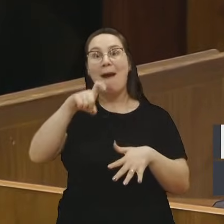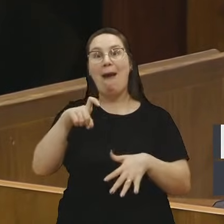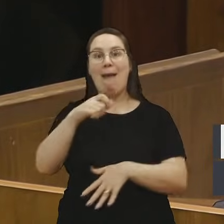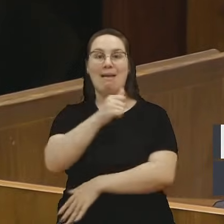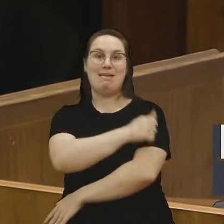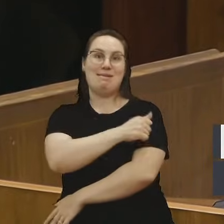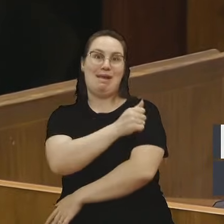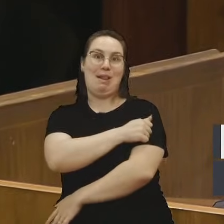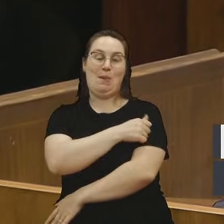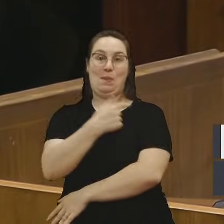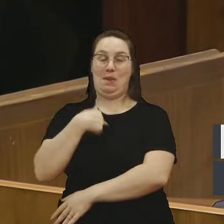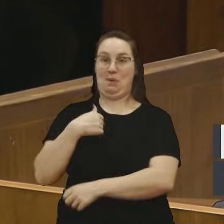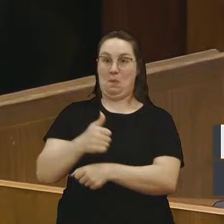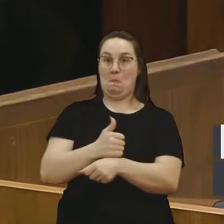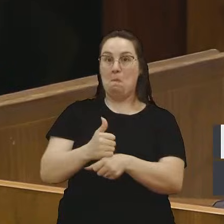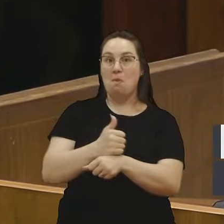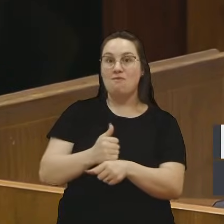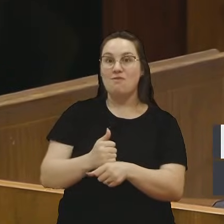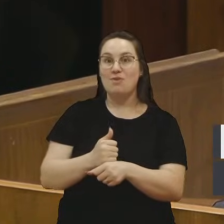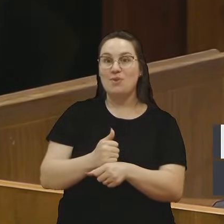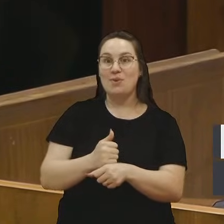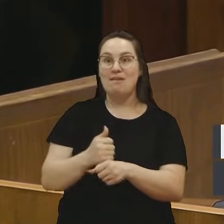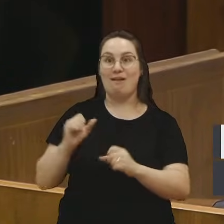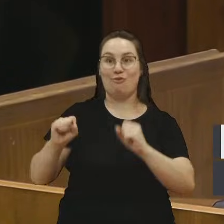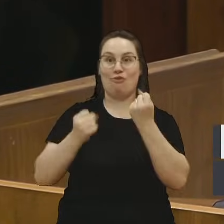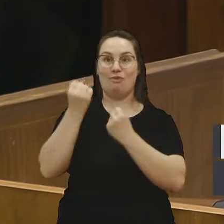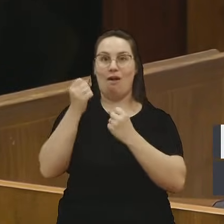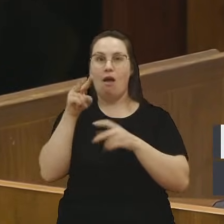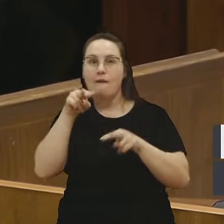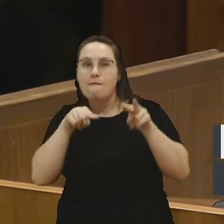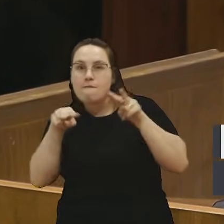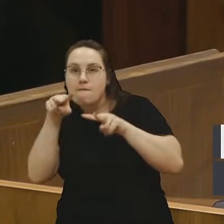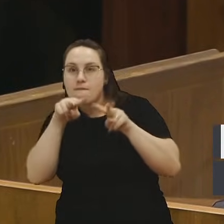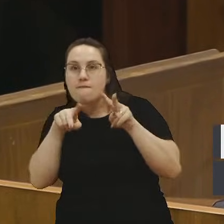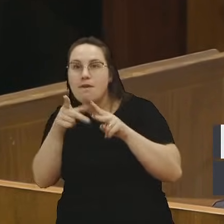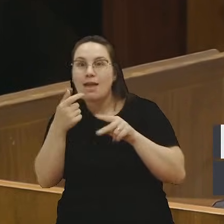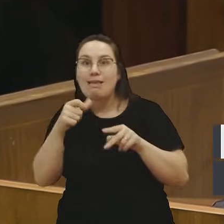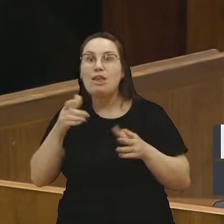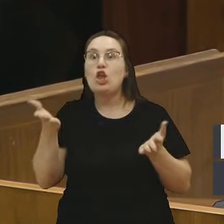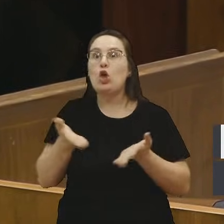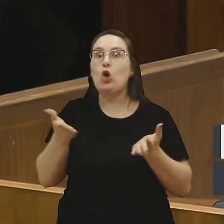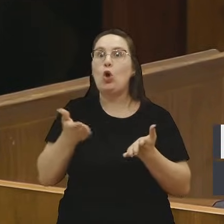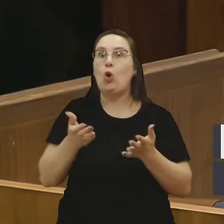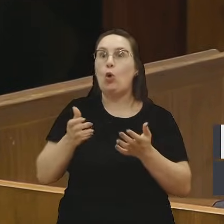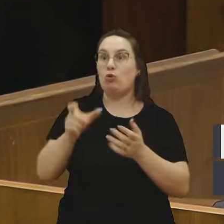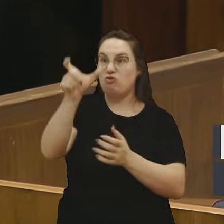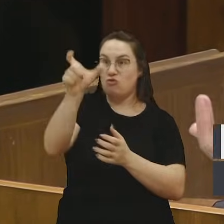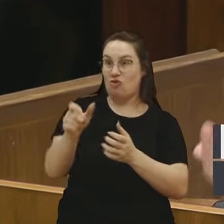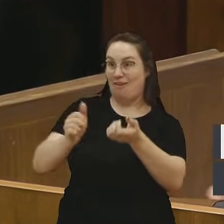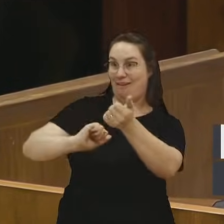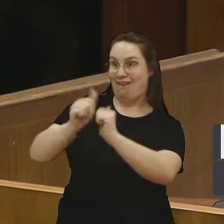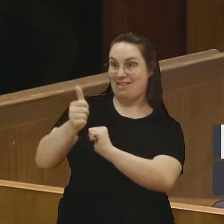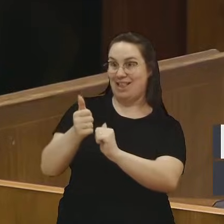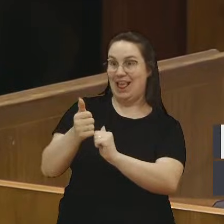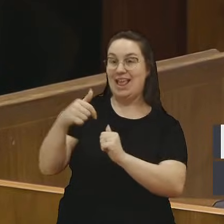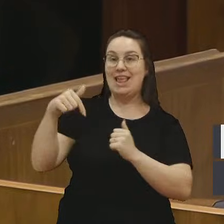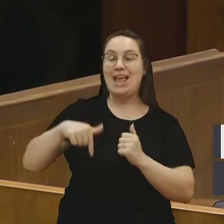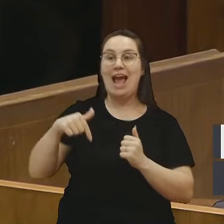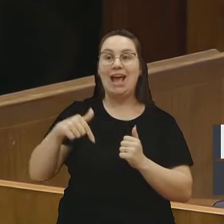Como profissional de educação física, verificar que ela é uma atleta hoje e que vai estar